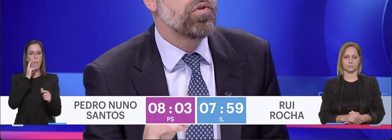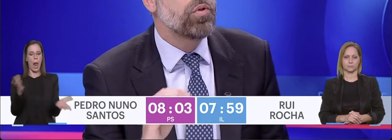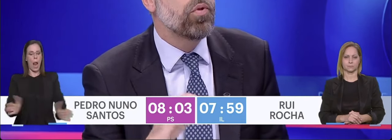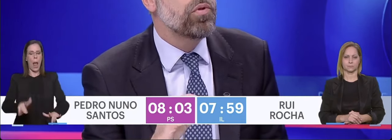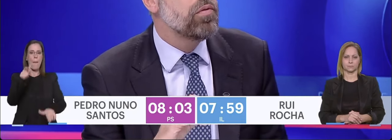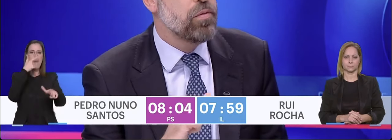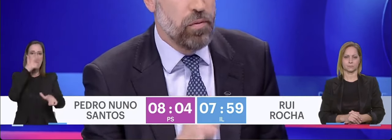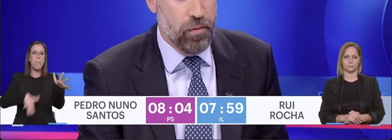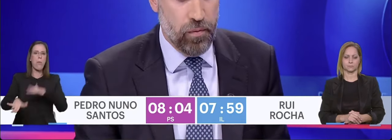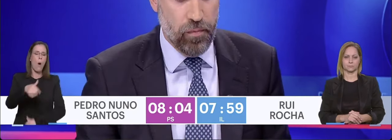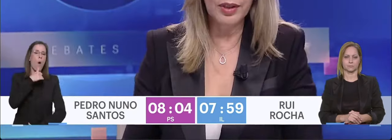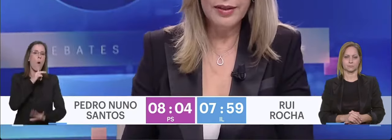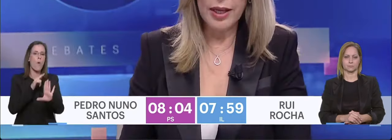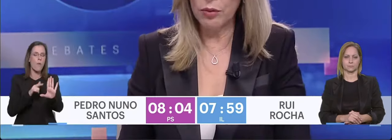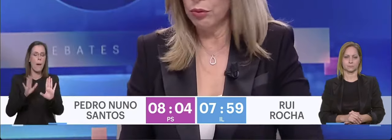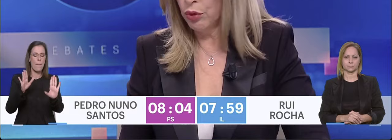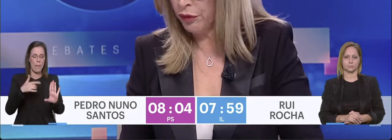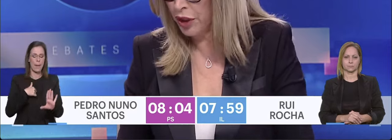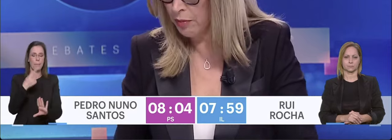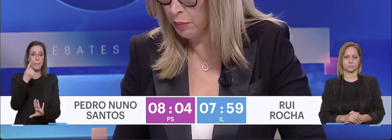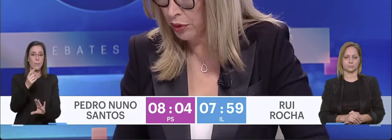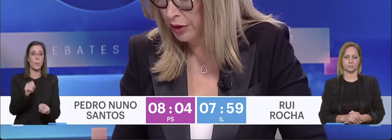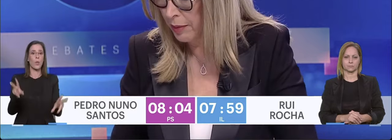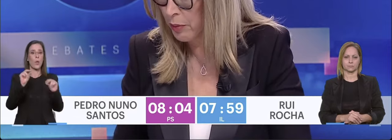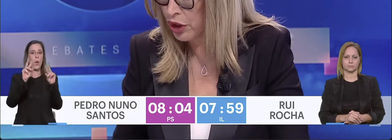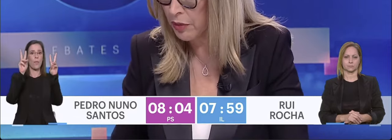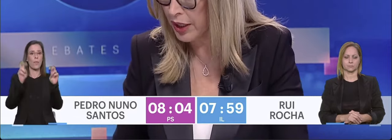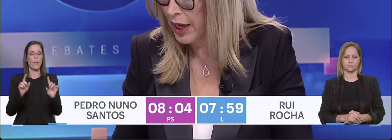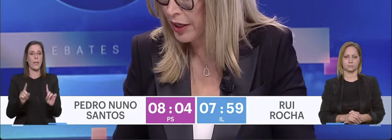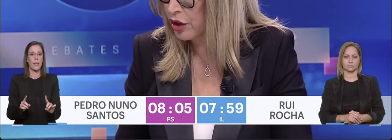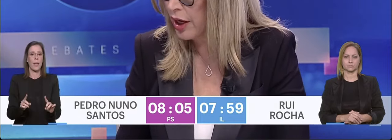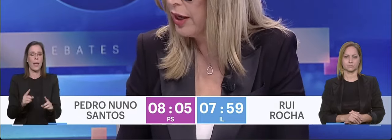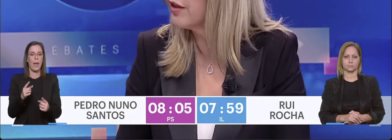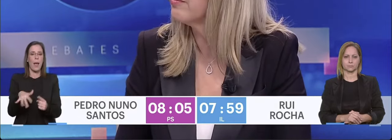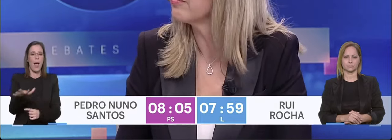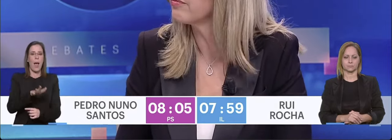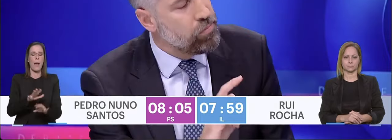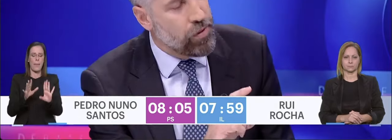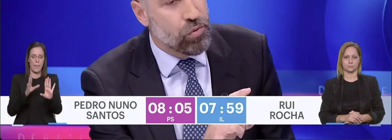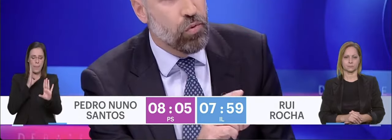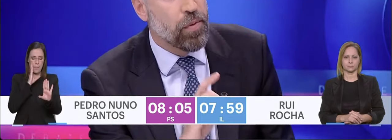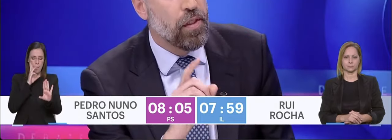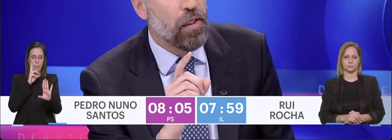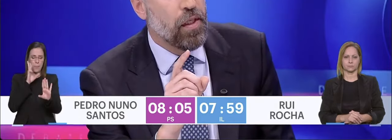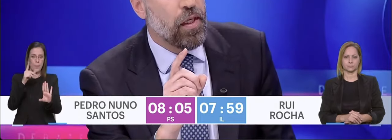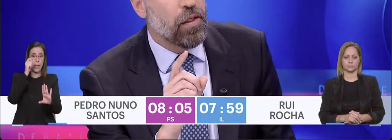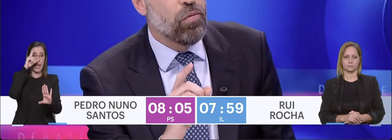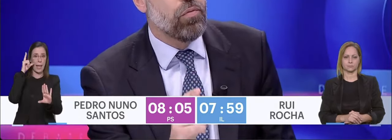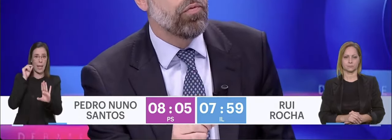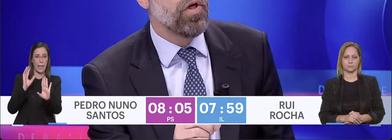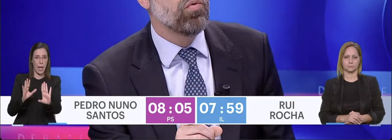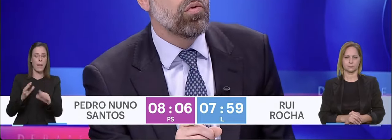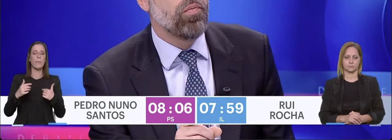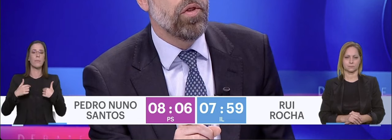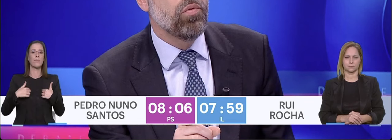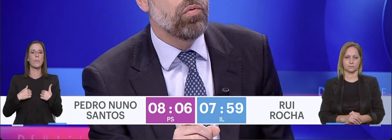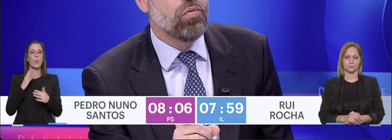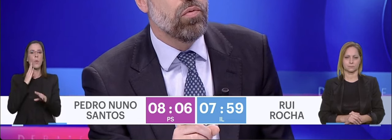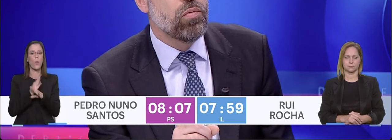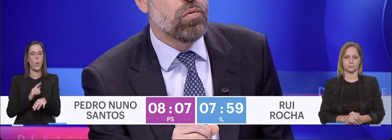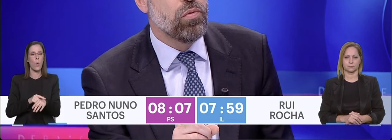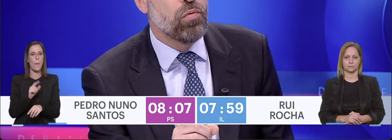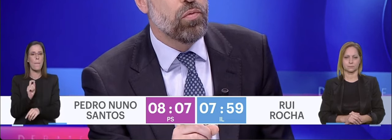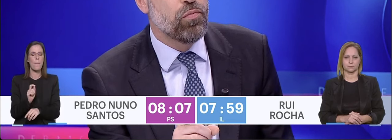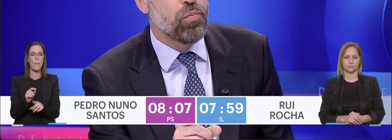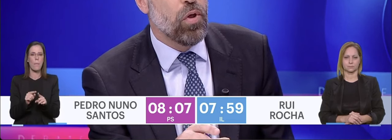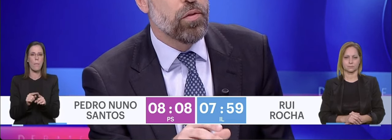povo então deixe-me lançar um novo tema porque sabemos que temos aqui áreas Claro pe Desculpa é que eu não fui ao último minuto